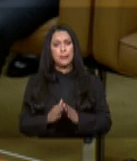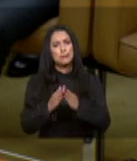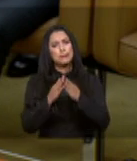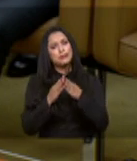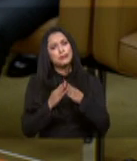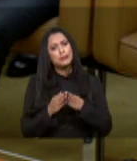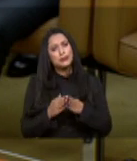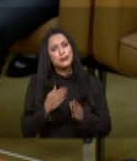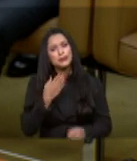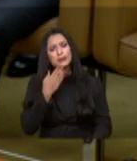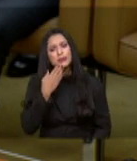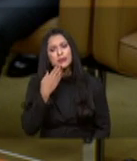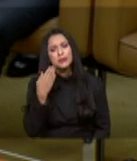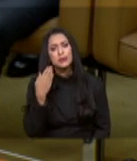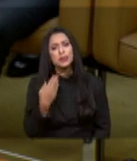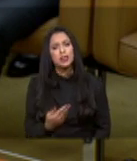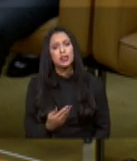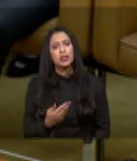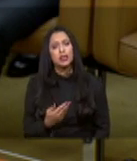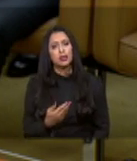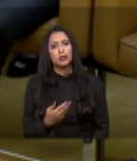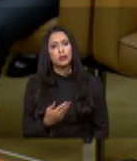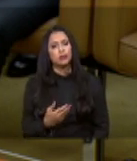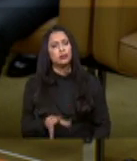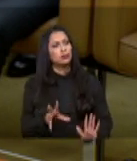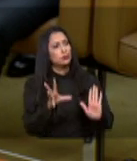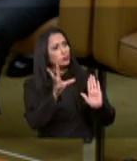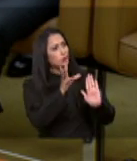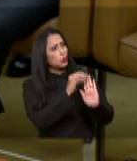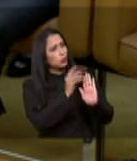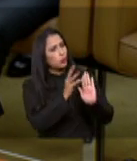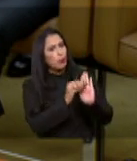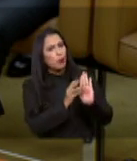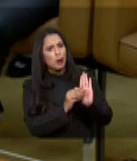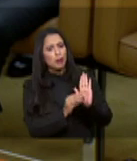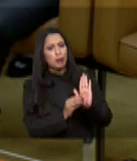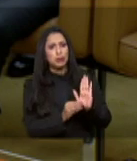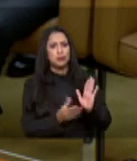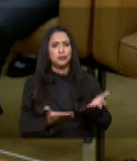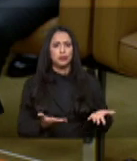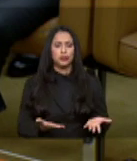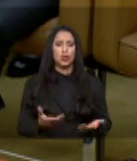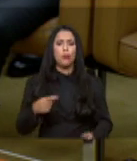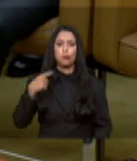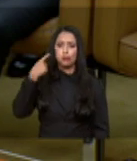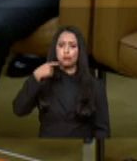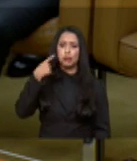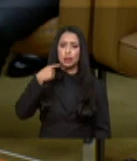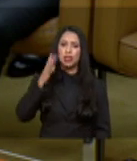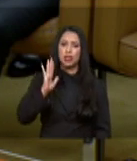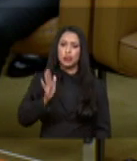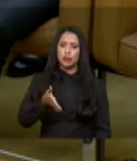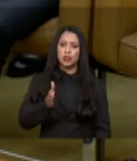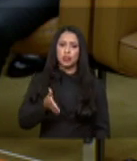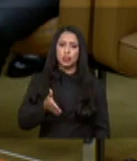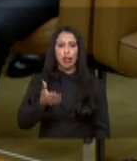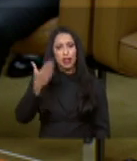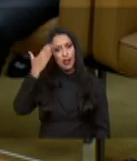suplicando o conteúdo todo. Os meus colegas, que eu já agradeci,